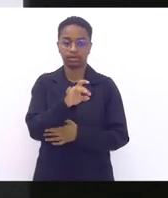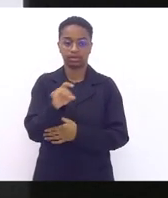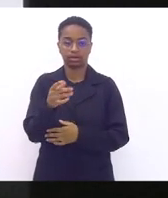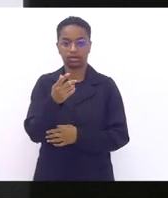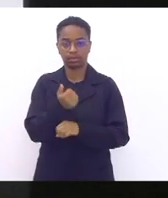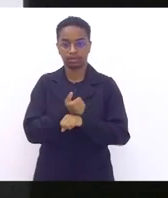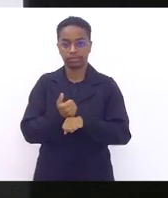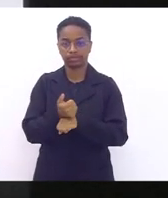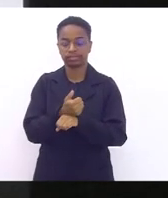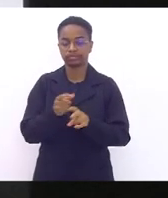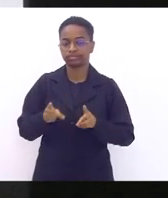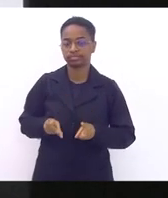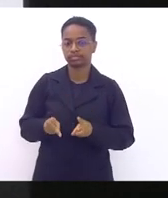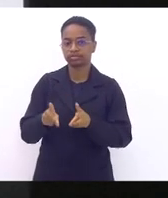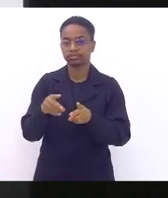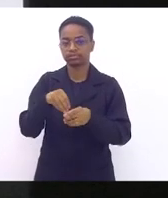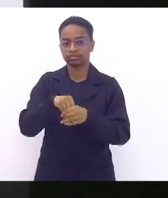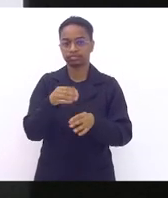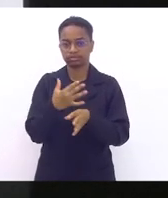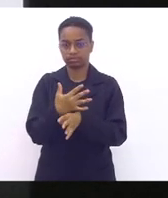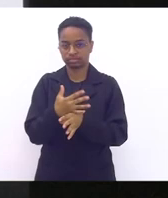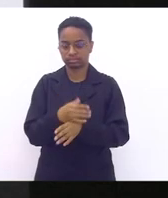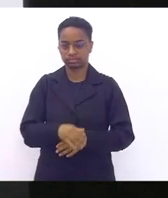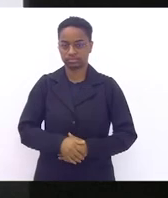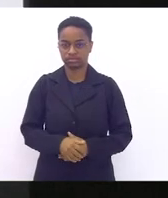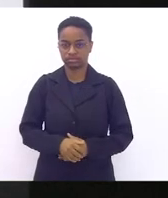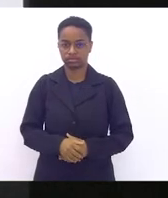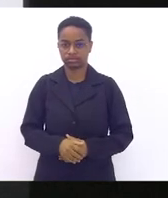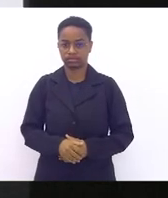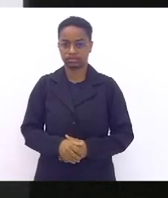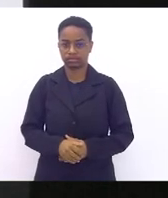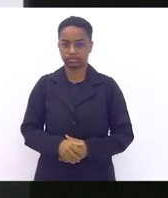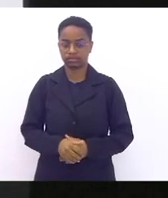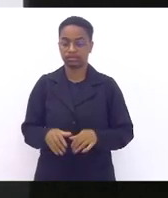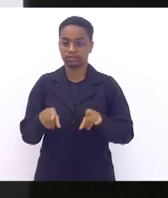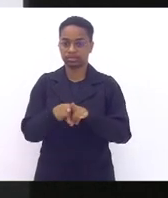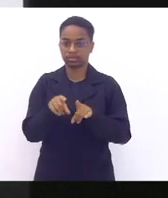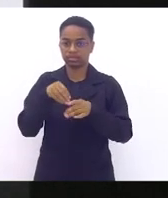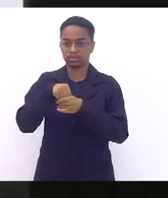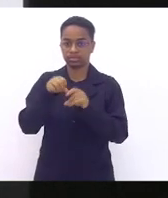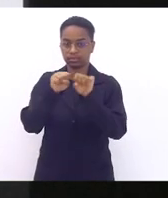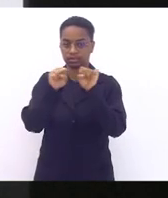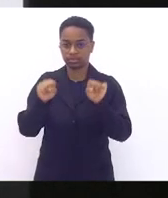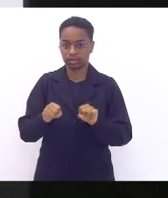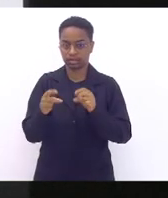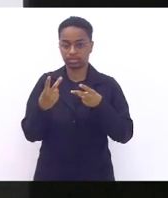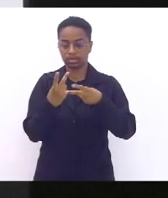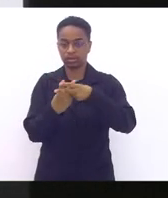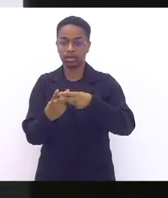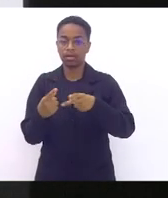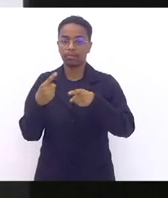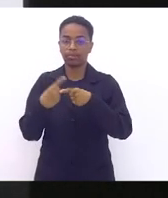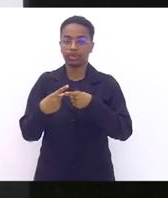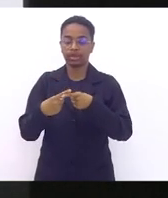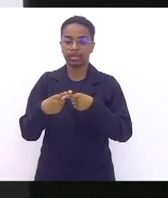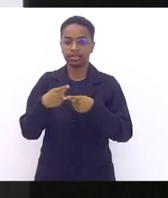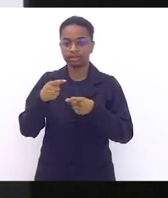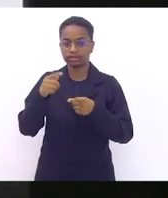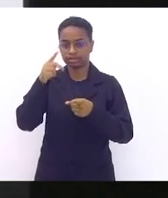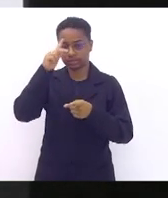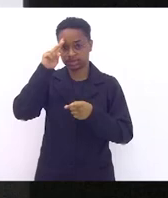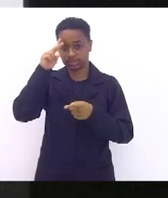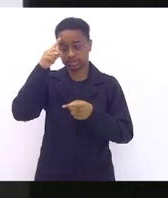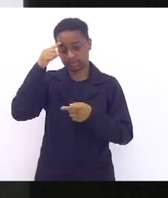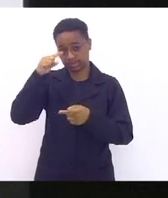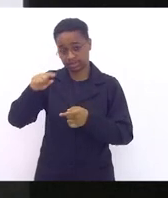estão permanentemente nos municípios, né, e no sistema prisional. Semanalmente, os técnicos estão presentes para fazer